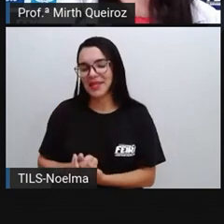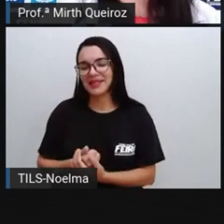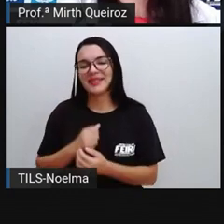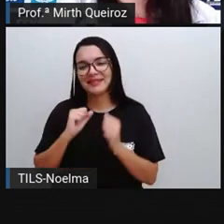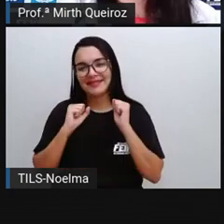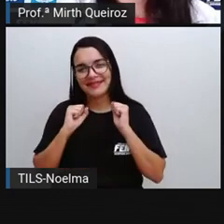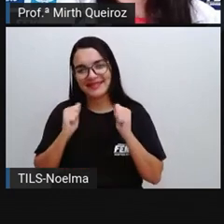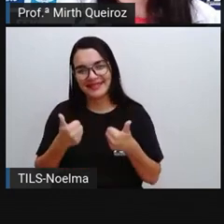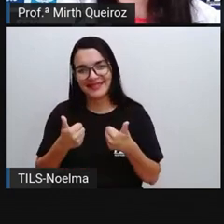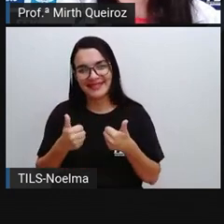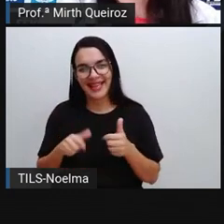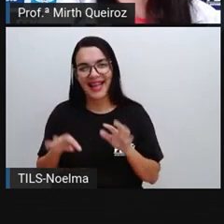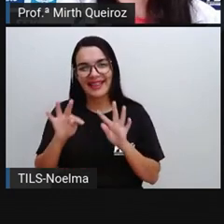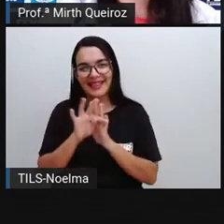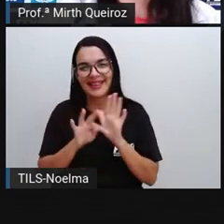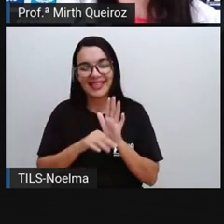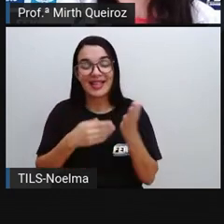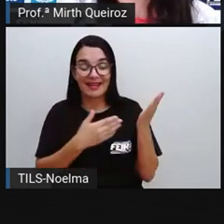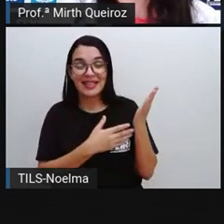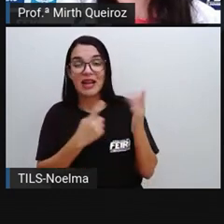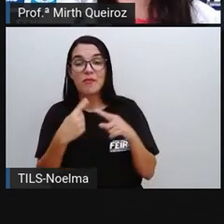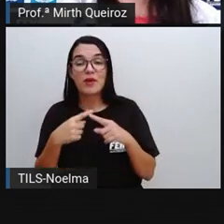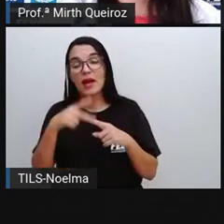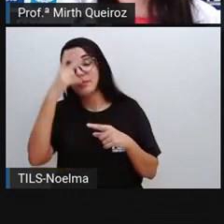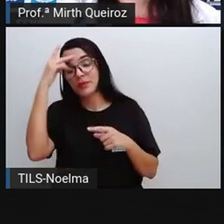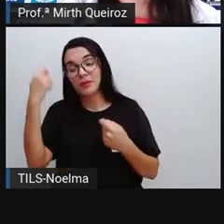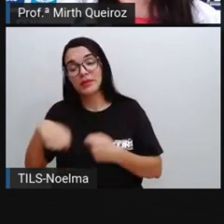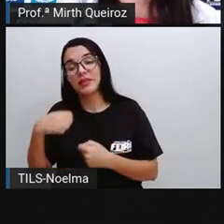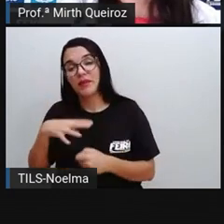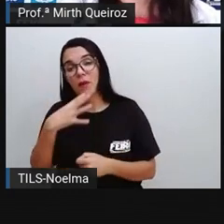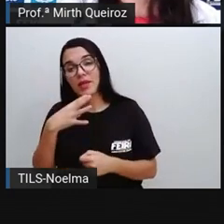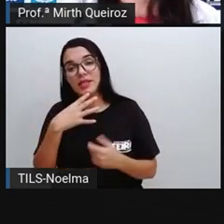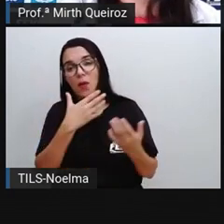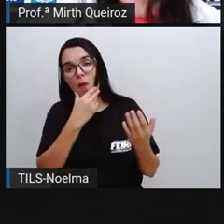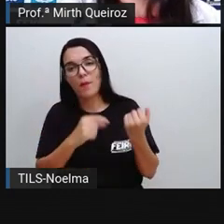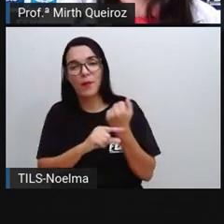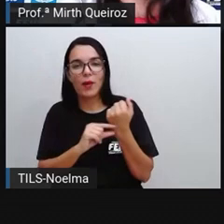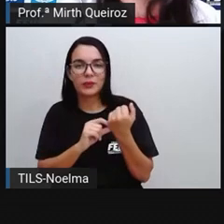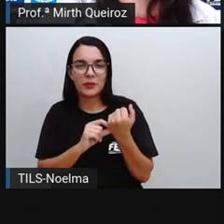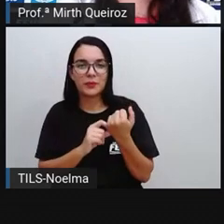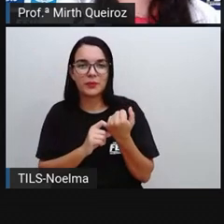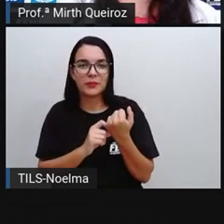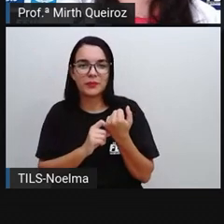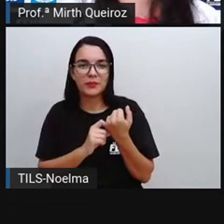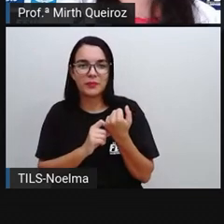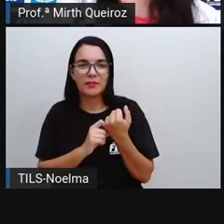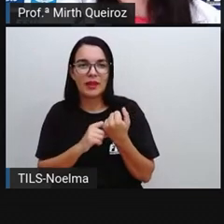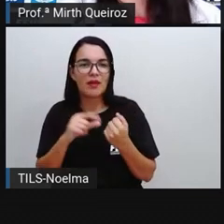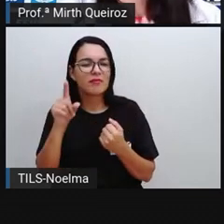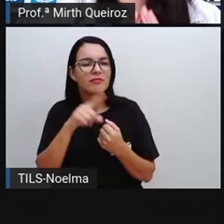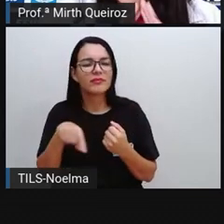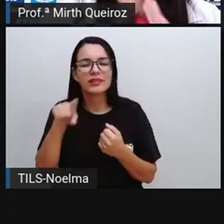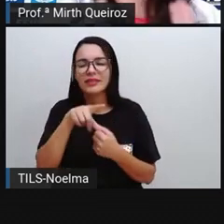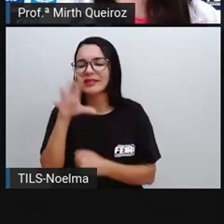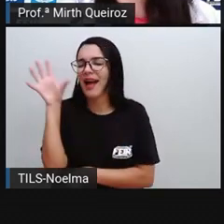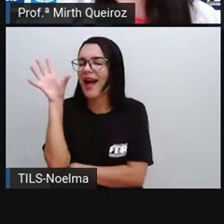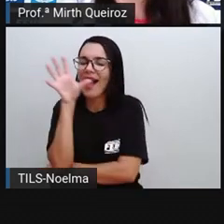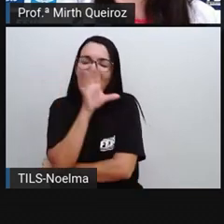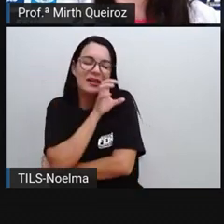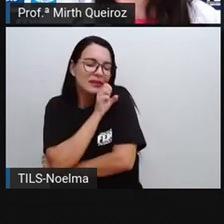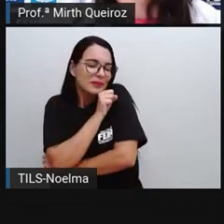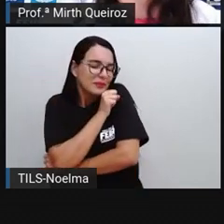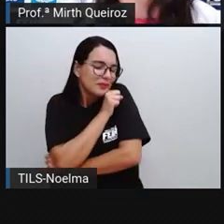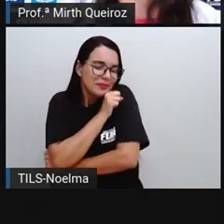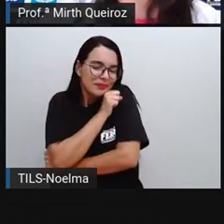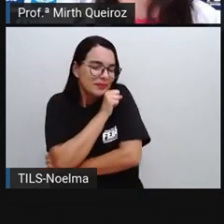aprovaria esse texto deles, para que as pessoas conheçam quem foi Monteiro Lobato. E vocês vão se encantar e